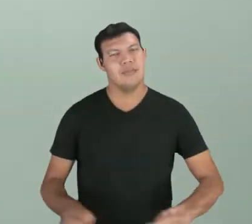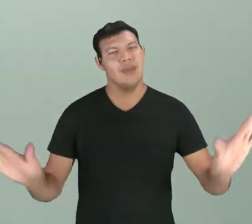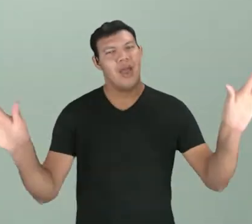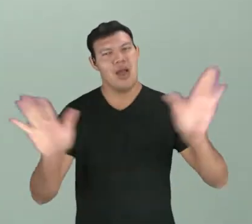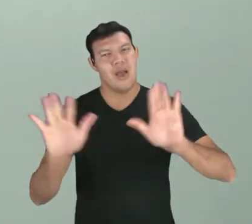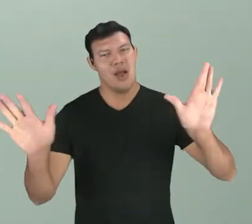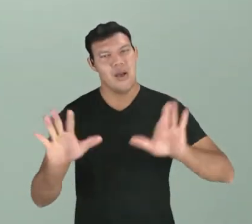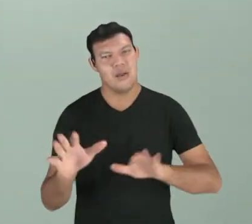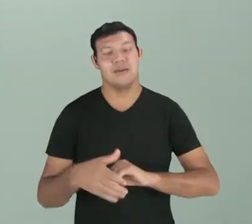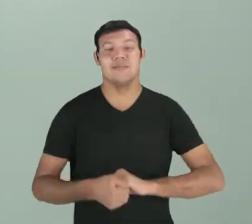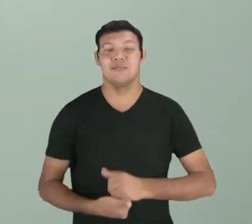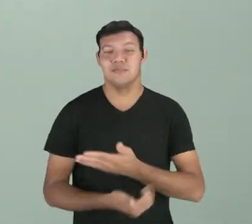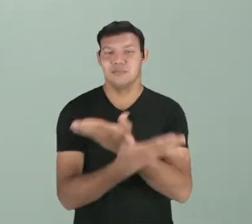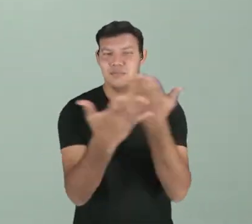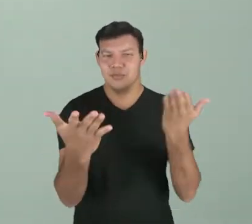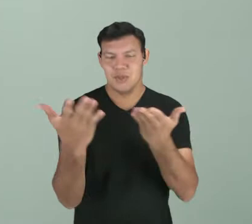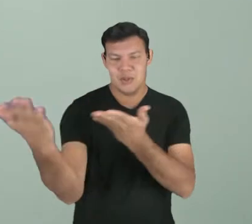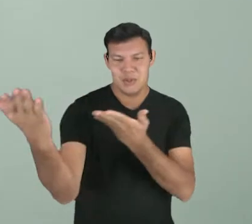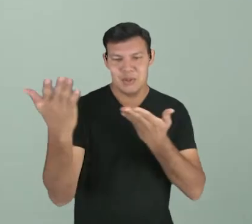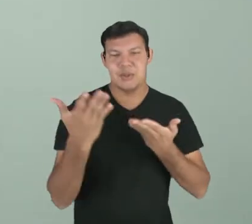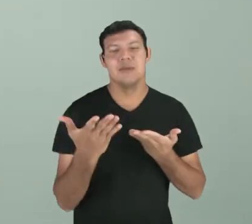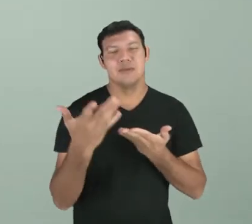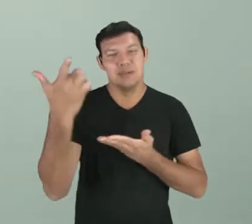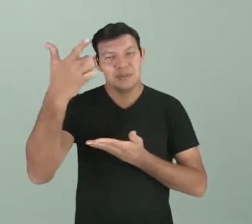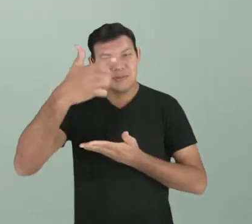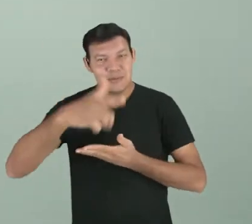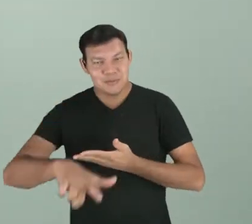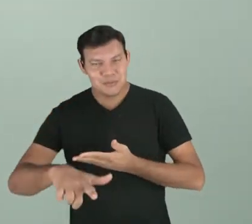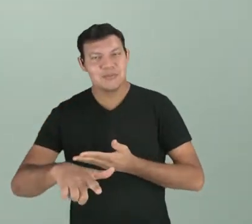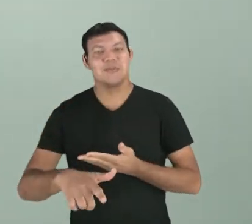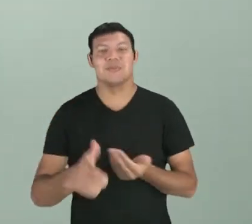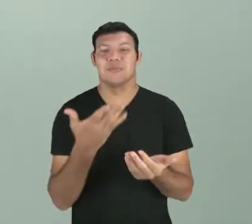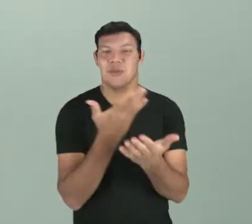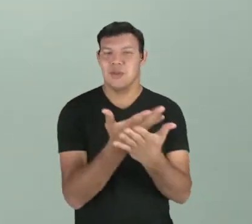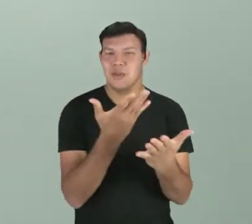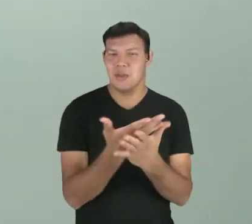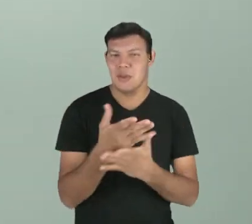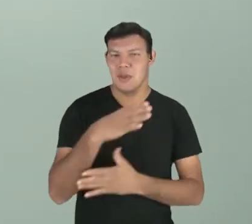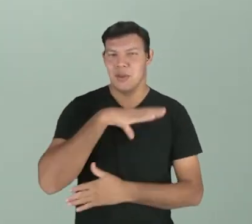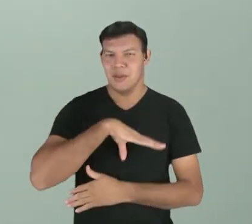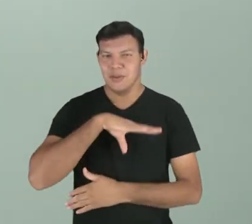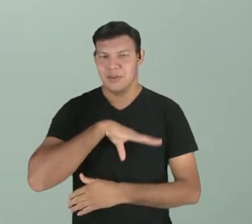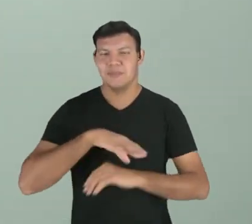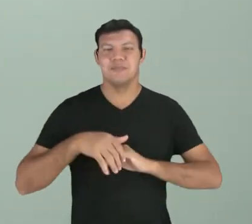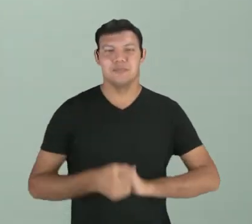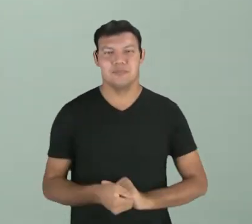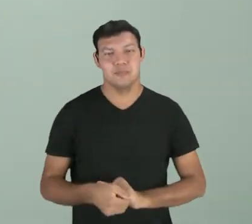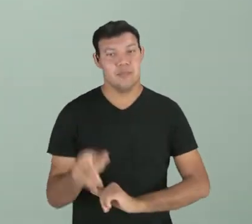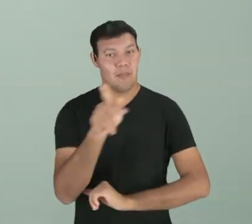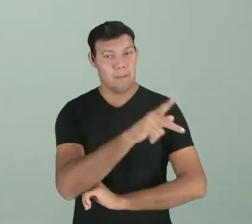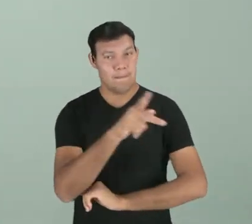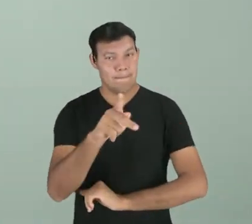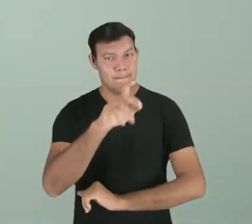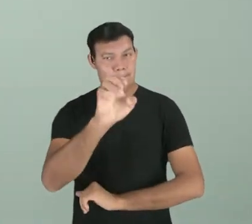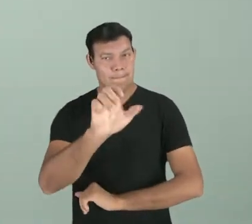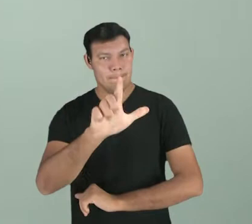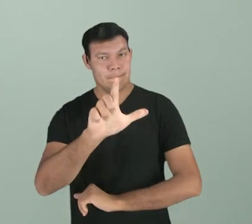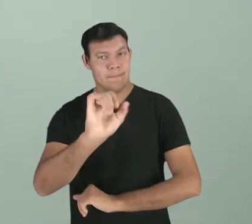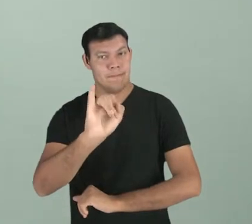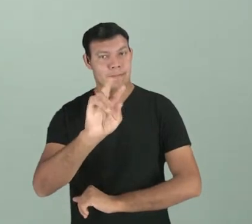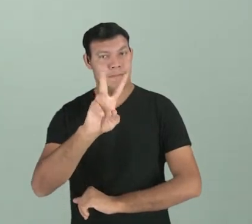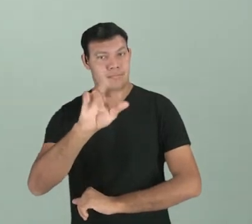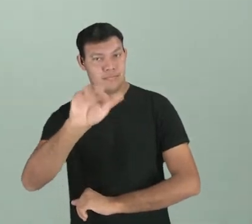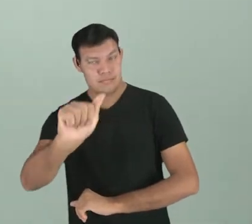Olá, pessoal! Sejam bem-vindos novamente a mais uma aula de língua portuguesa. Eu sou a professora Elívia